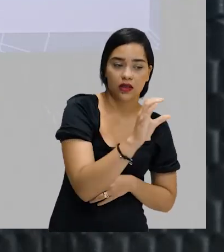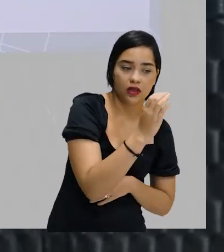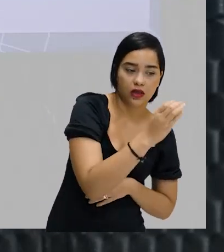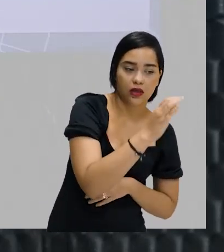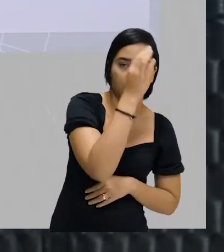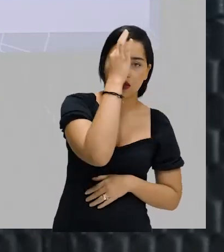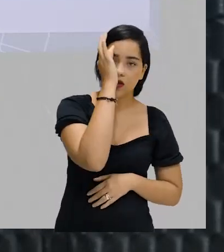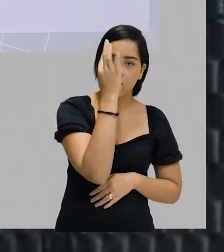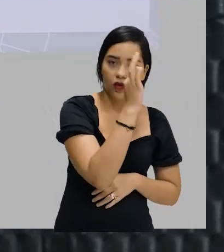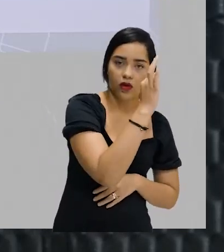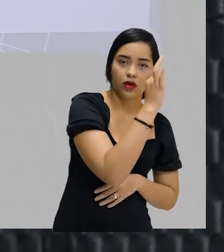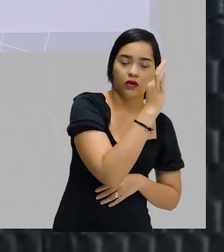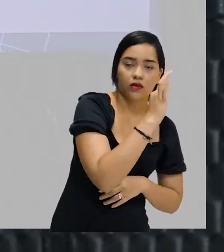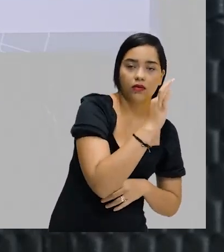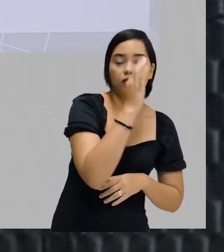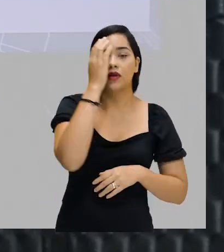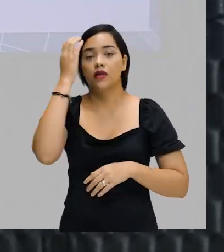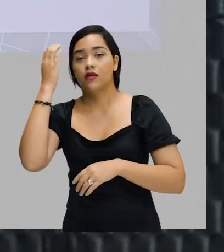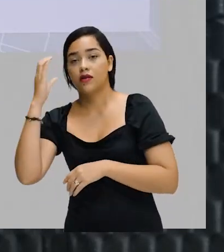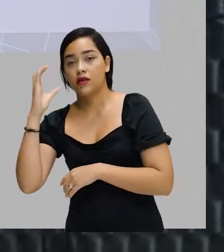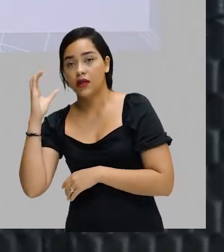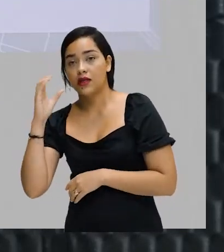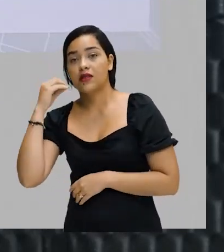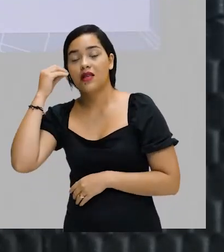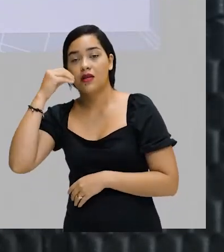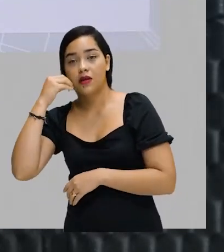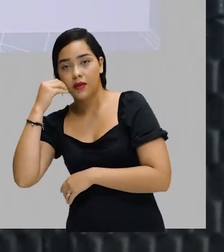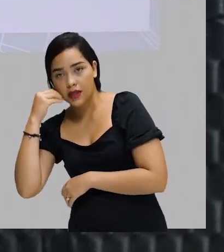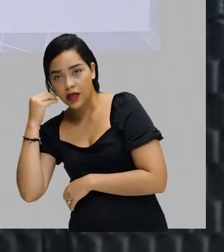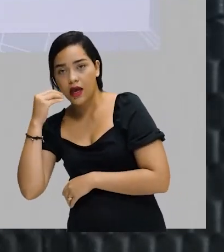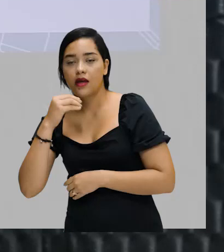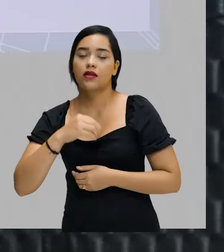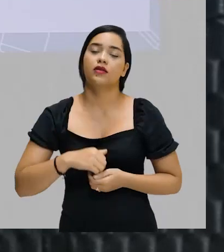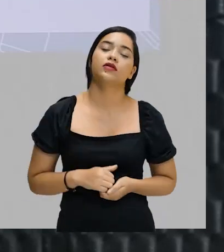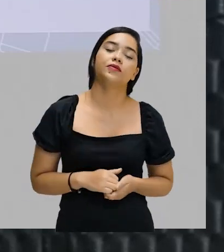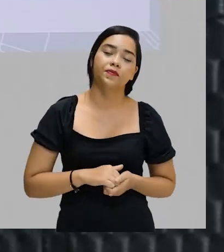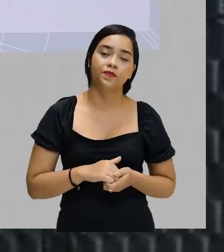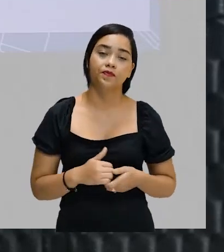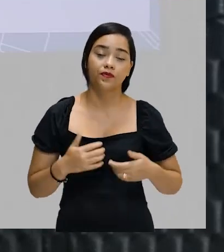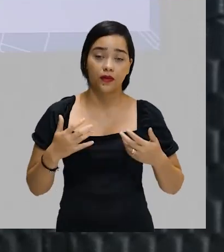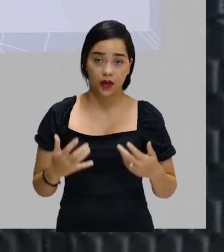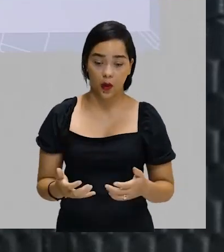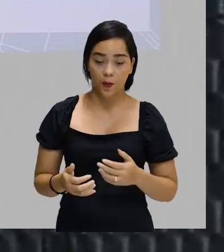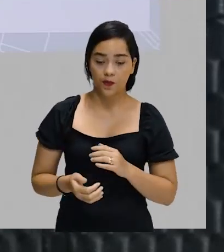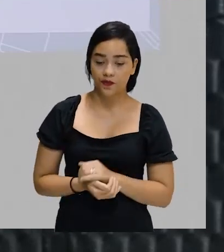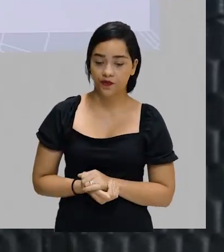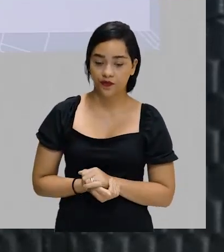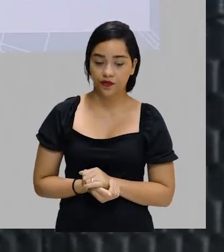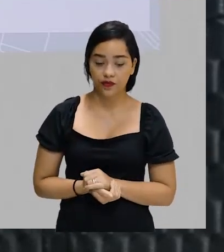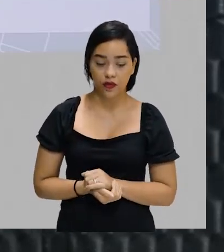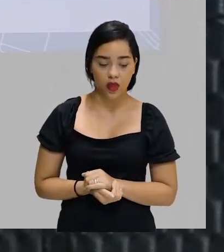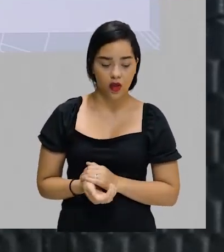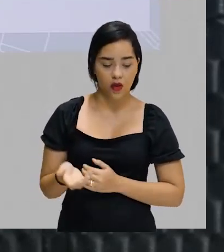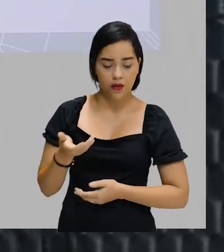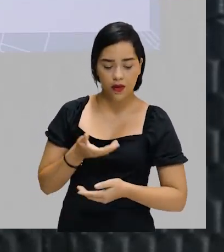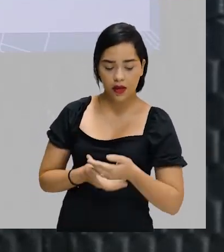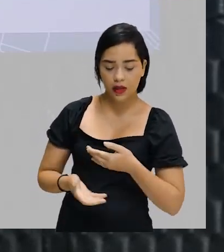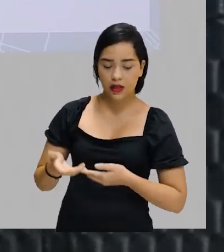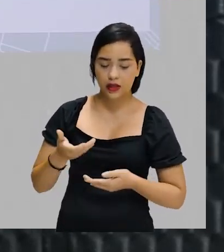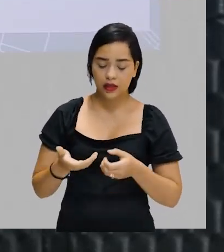ciências teóricas para ciências experimentais, certo? Então, com base em